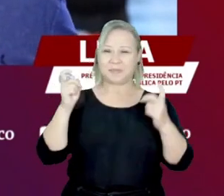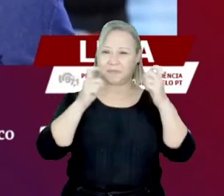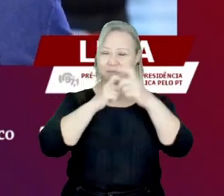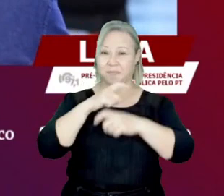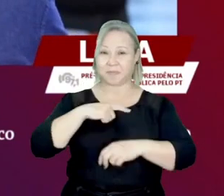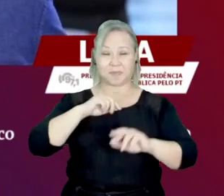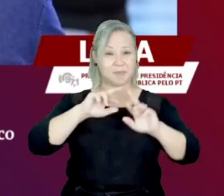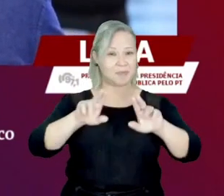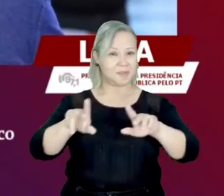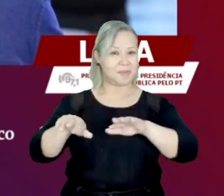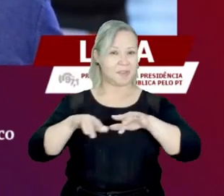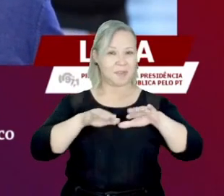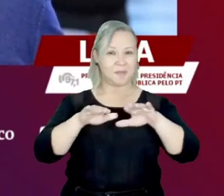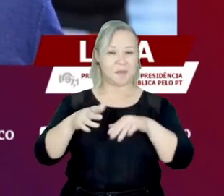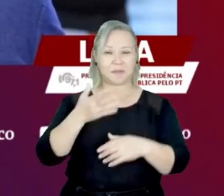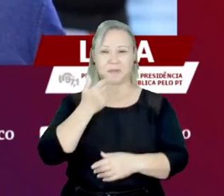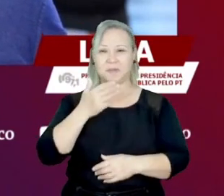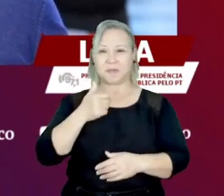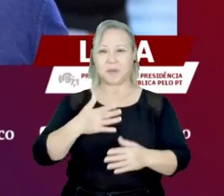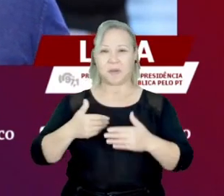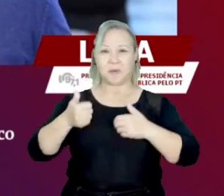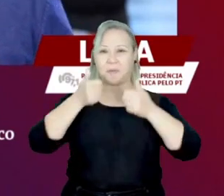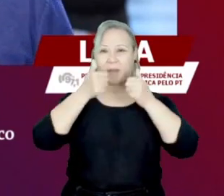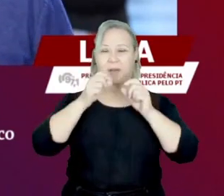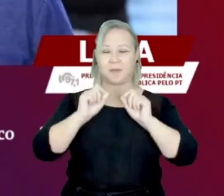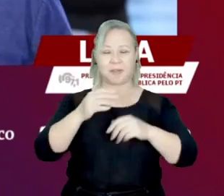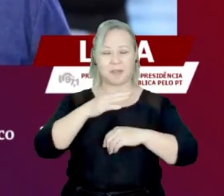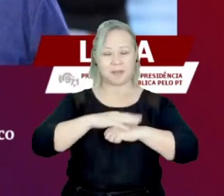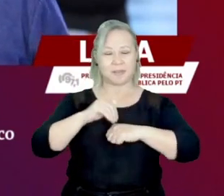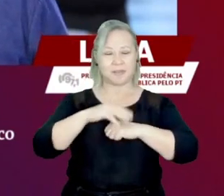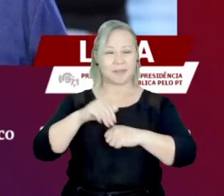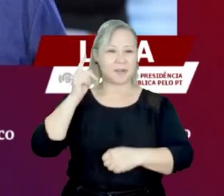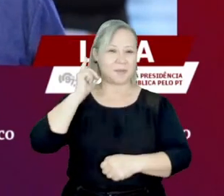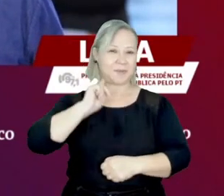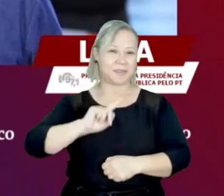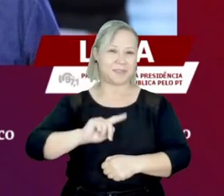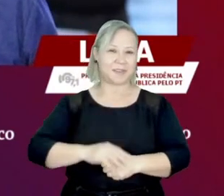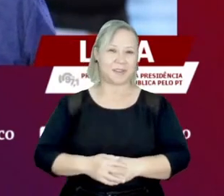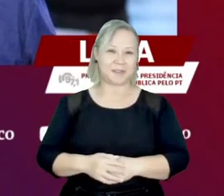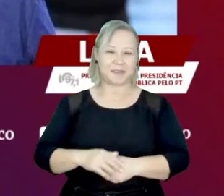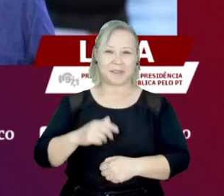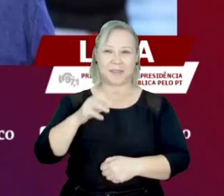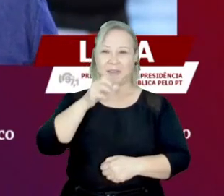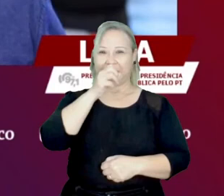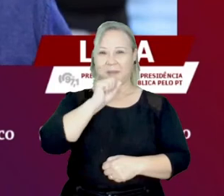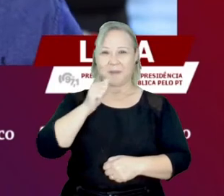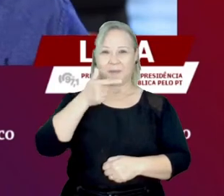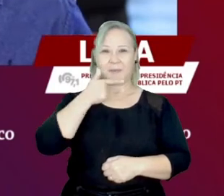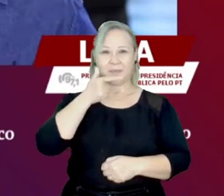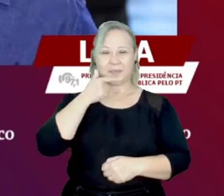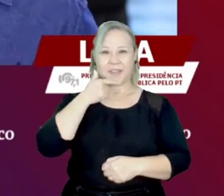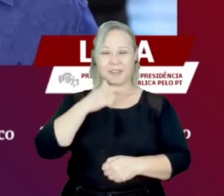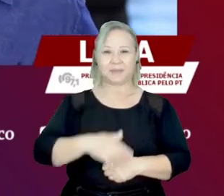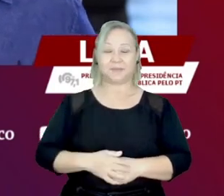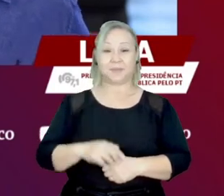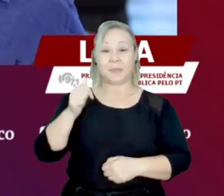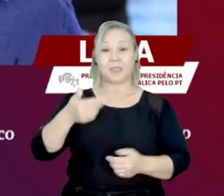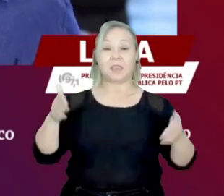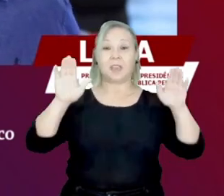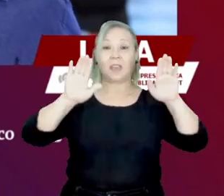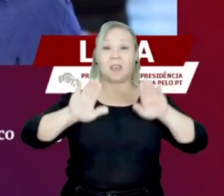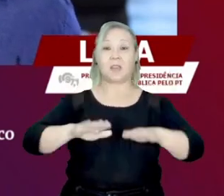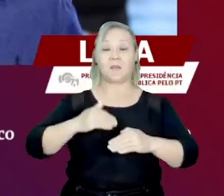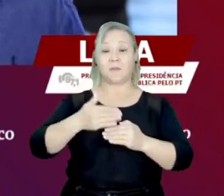Vale do Aço é um exemplo de desenvolvimento que deu certo há 3 décadas atrás e que, por irresponsabilidade de